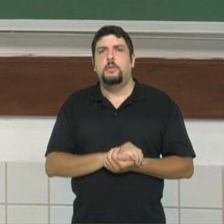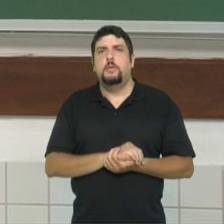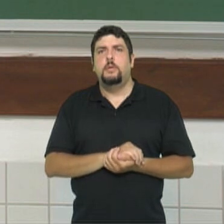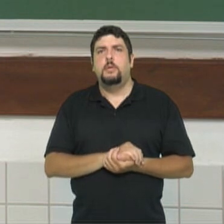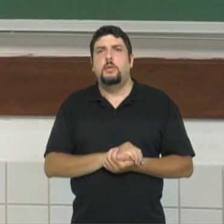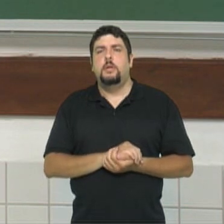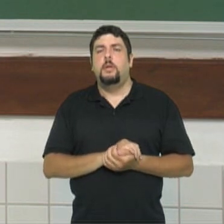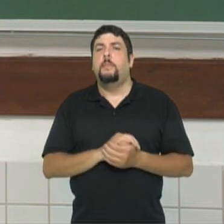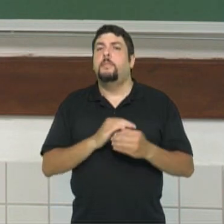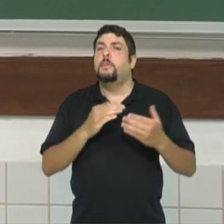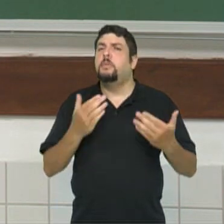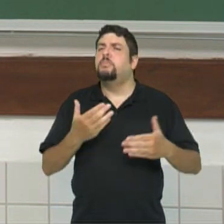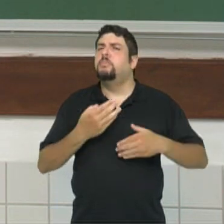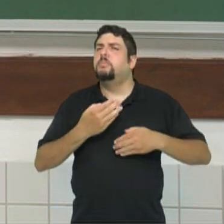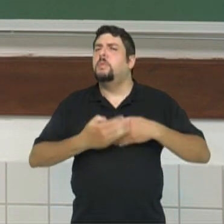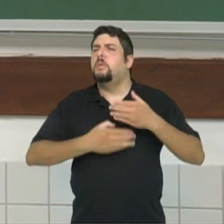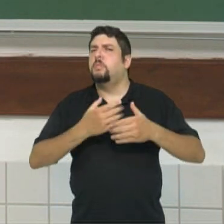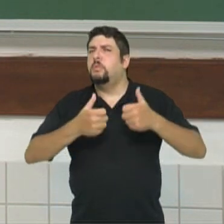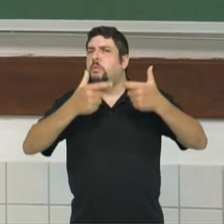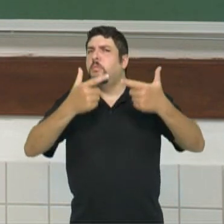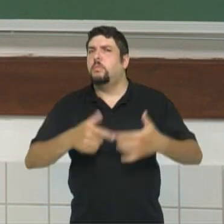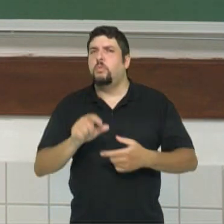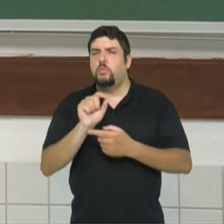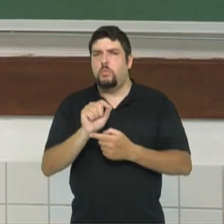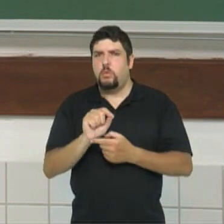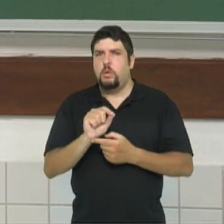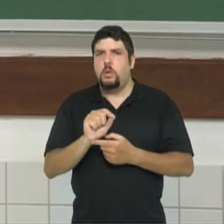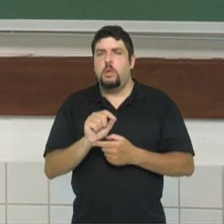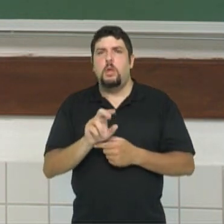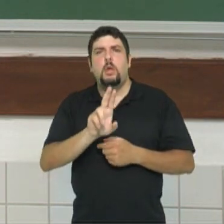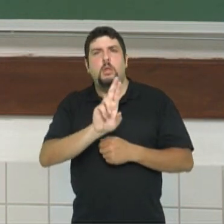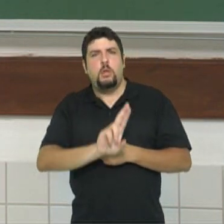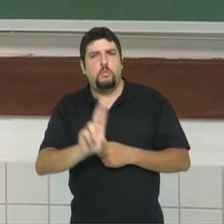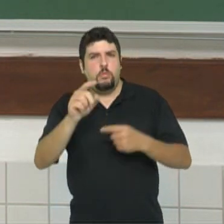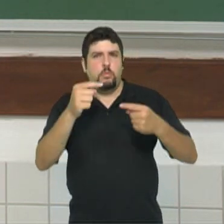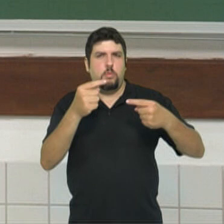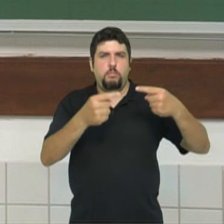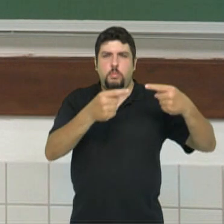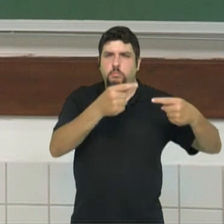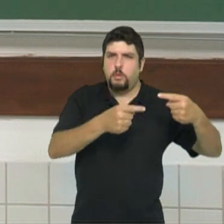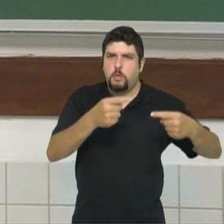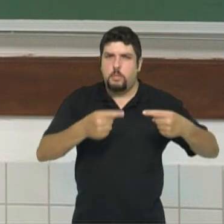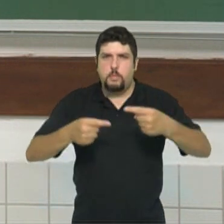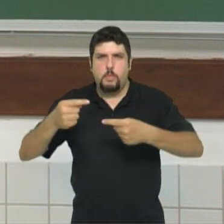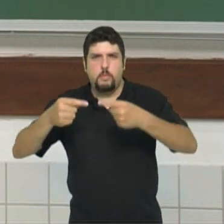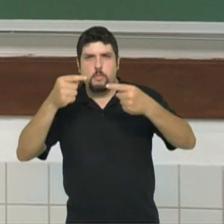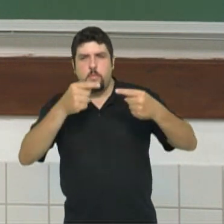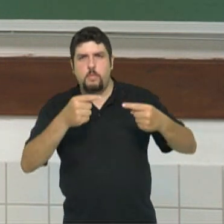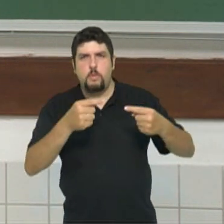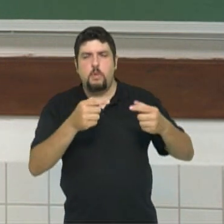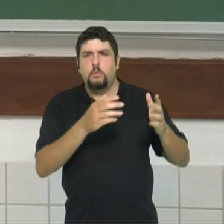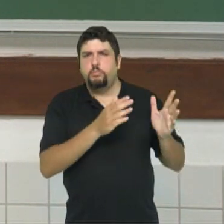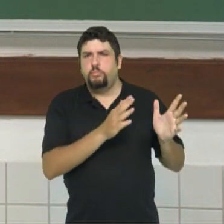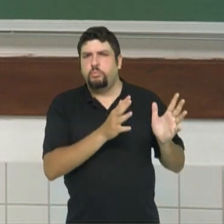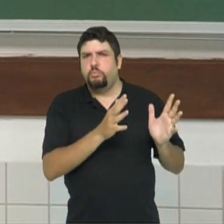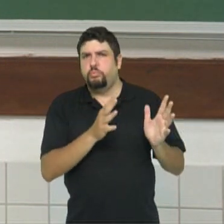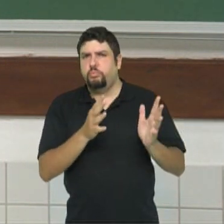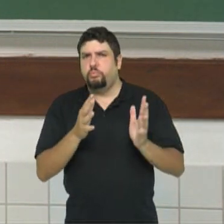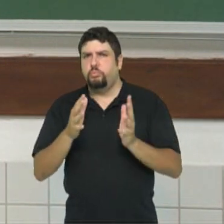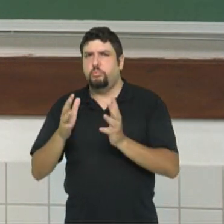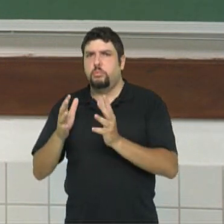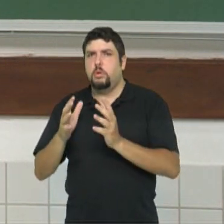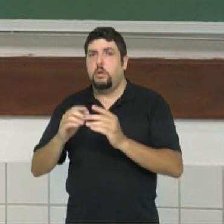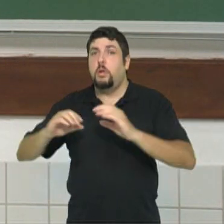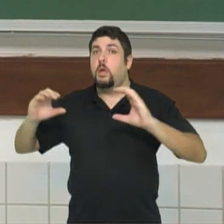né? Aí ela fala o quê? Ela traz argumentos durante todo o desenvolvimento e no final, na conclusão, a